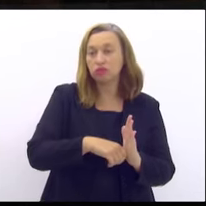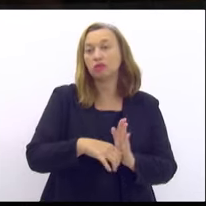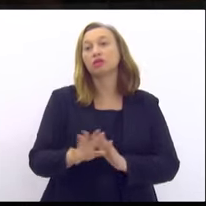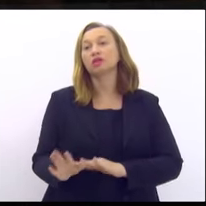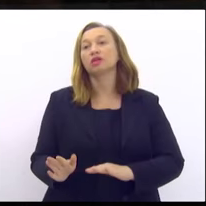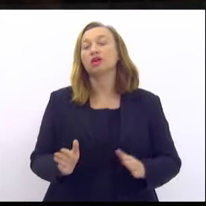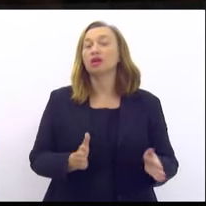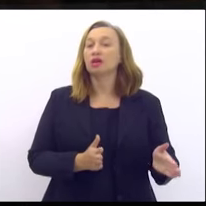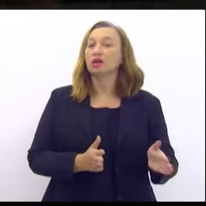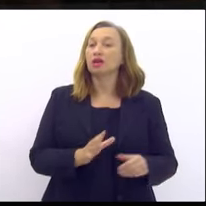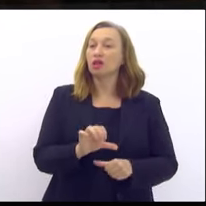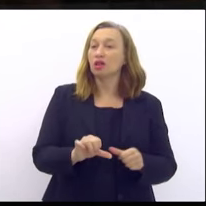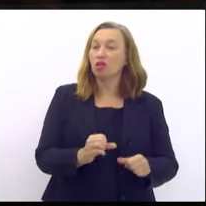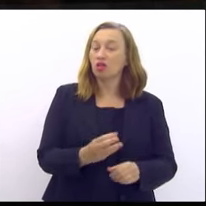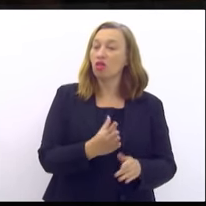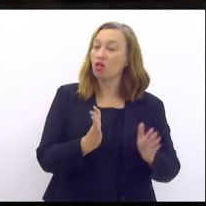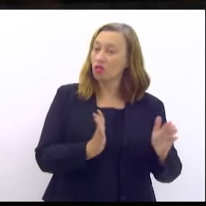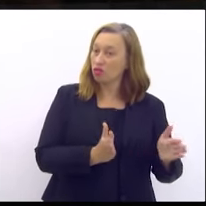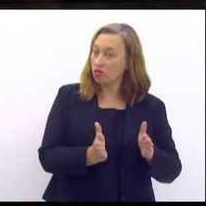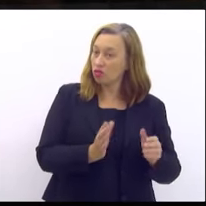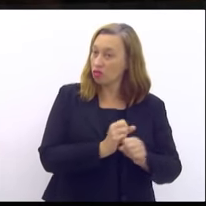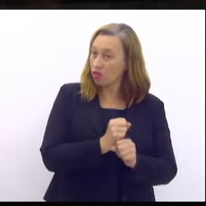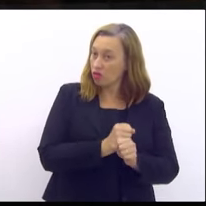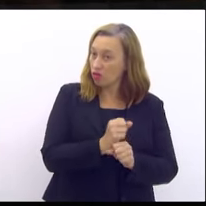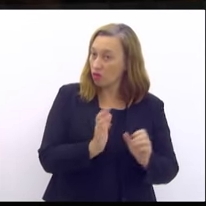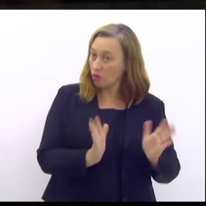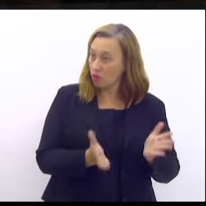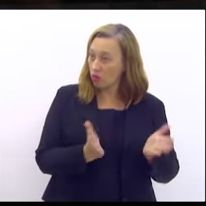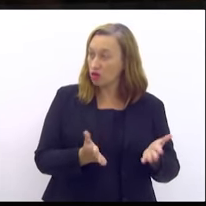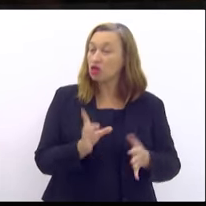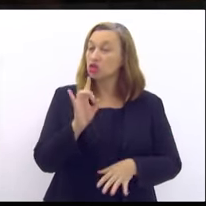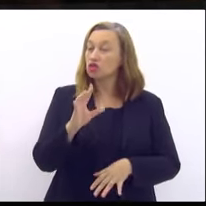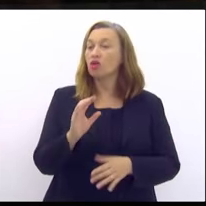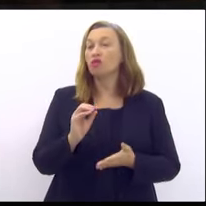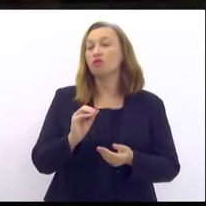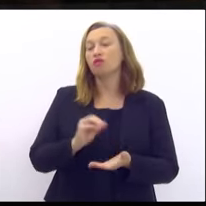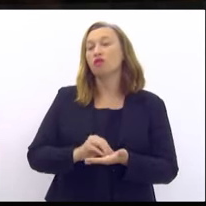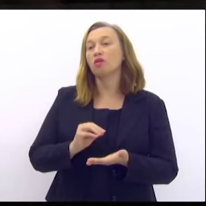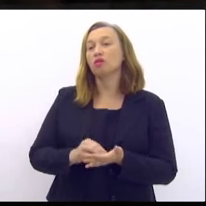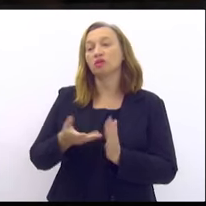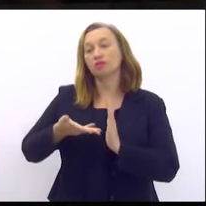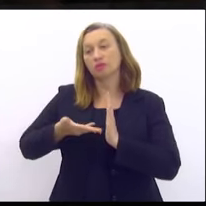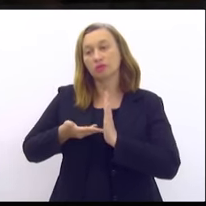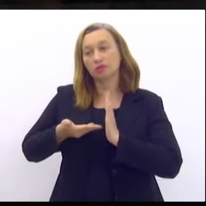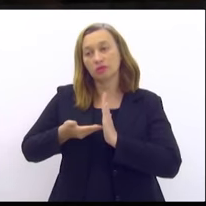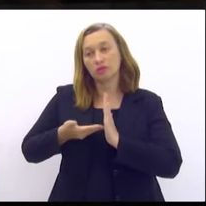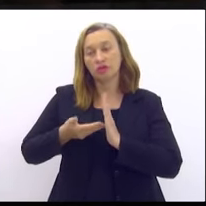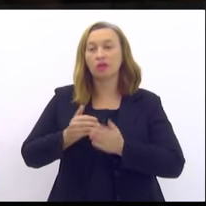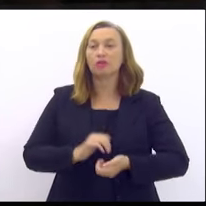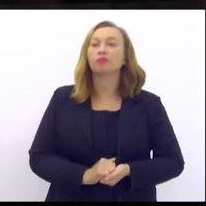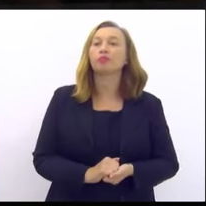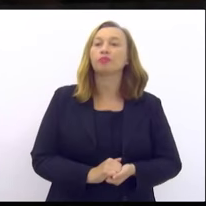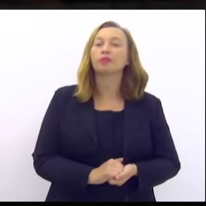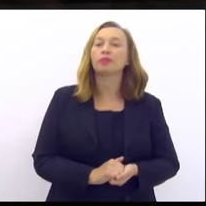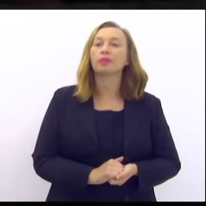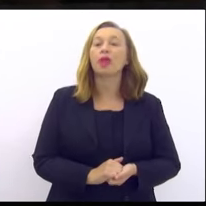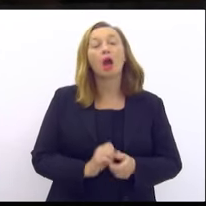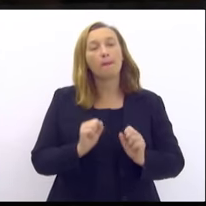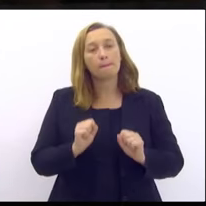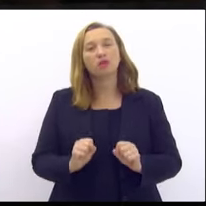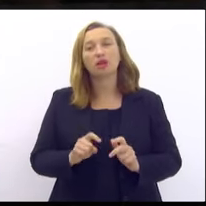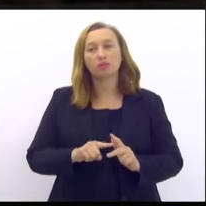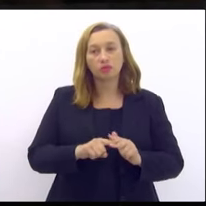este ano porque só falta a câmara federal poderá